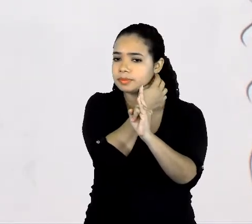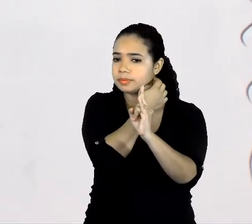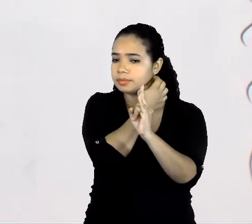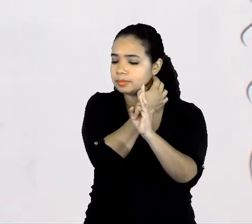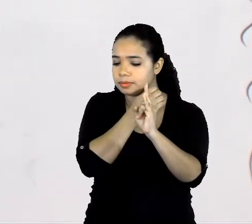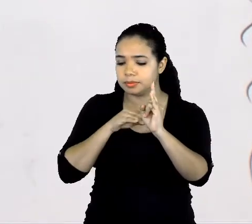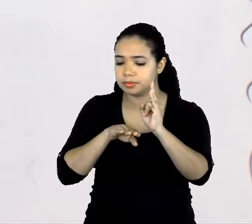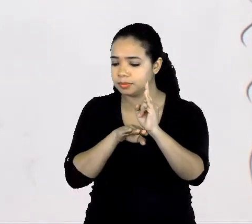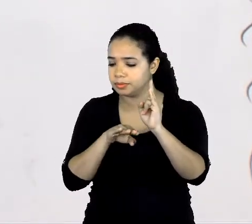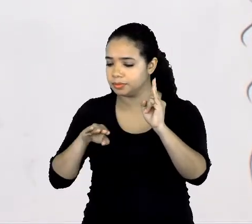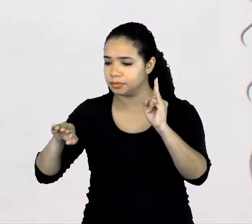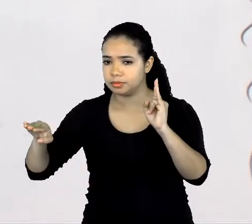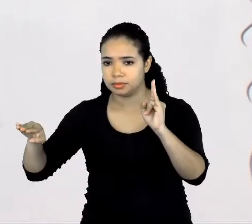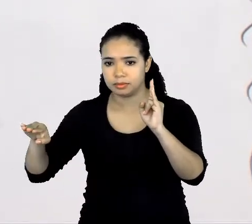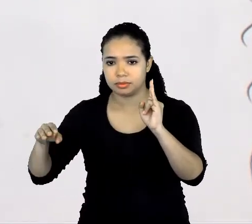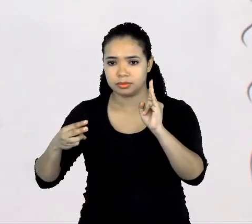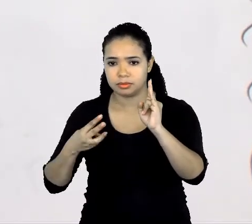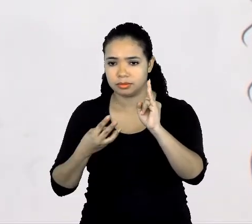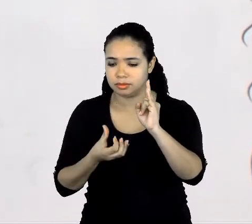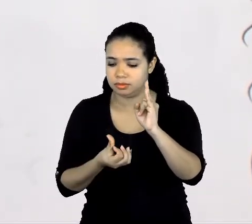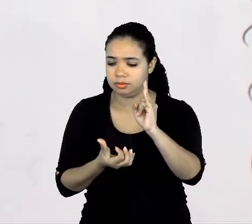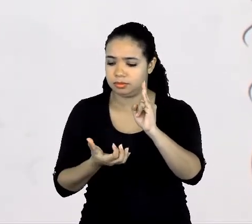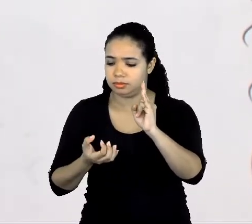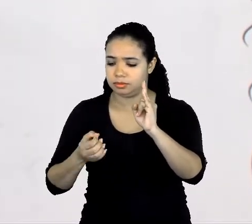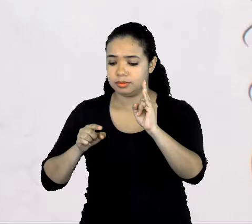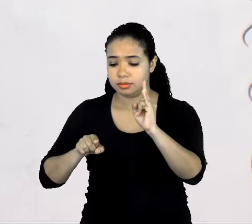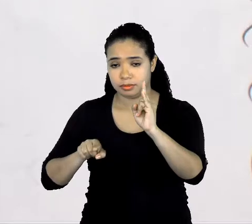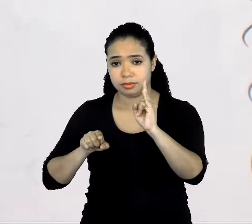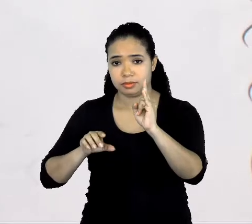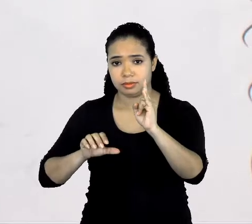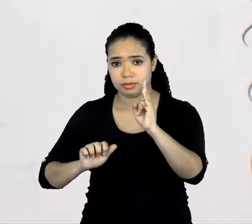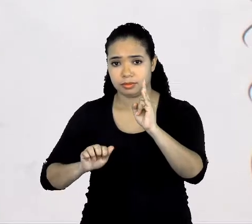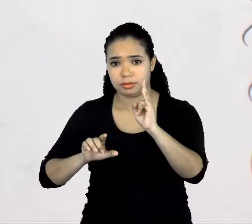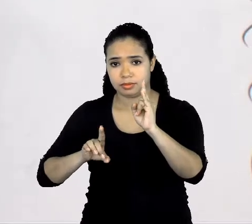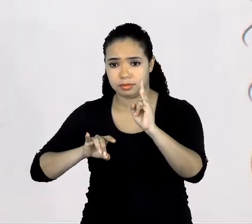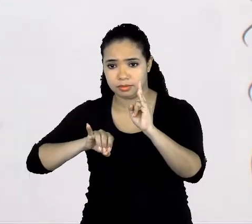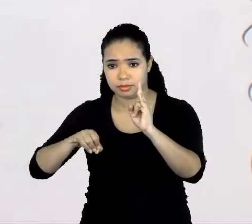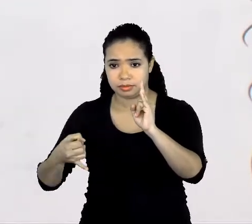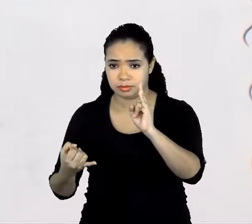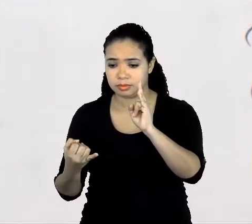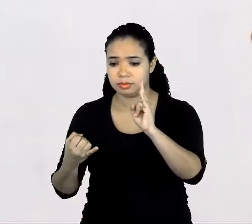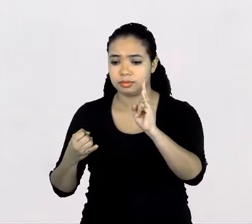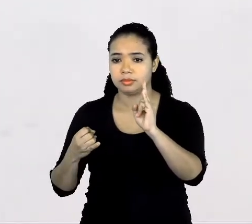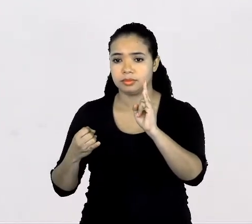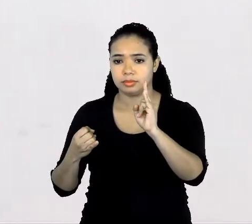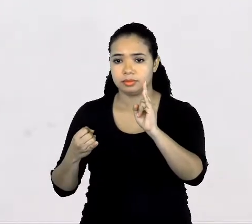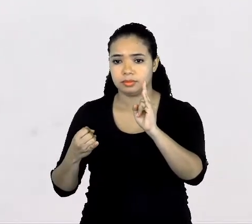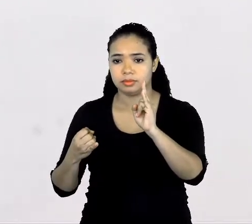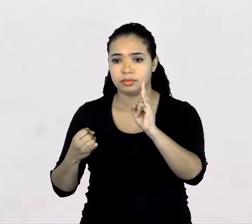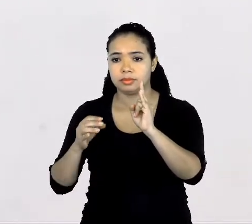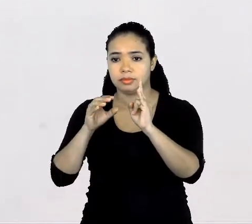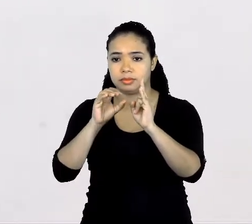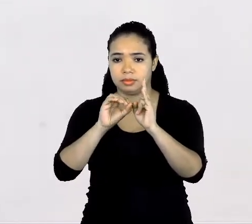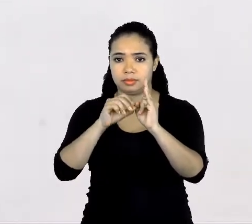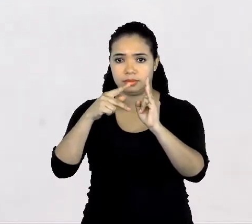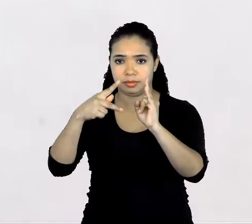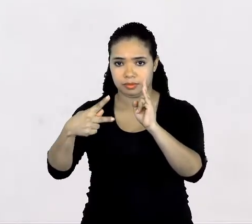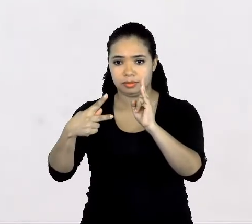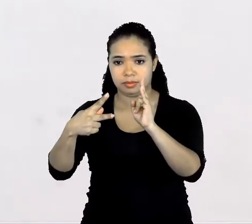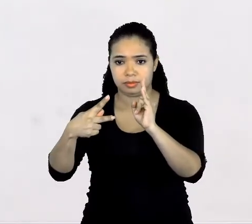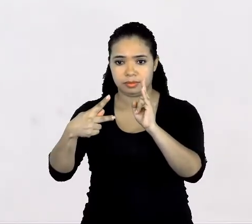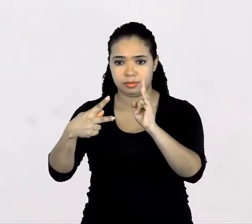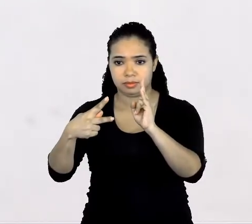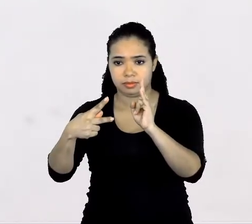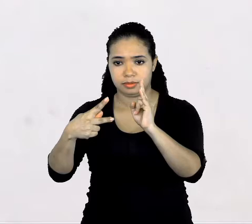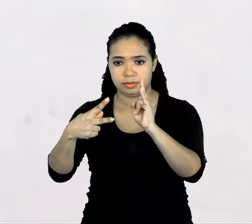ângulo, esse cateto é adjacente, esse cateto é oposto. Então perceba, o